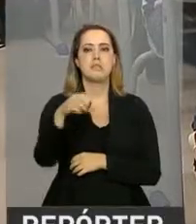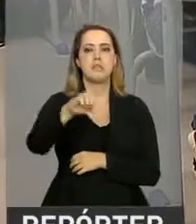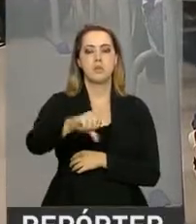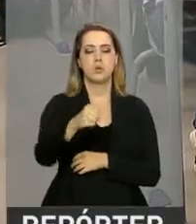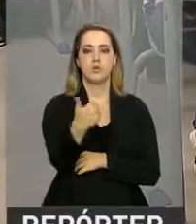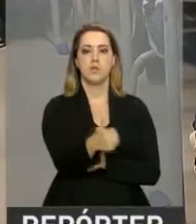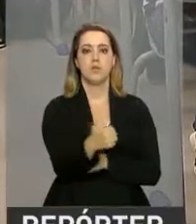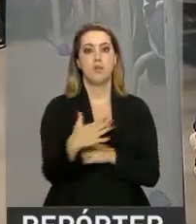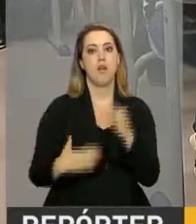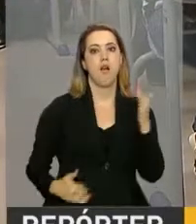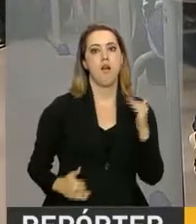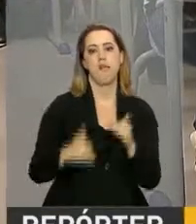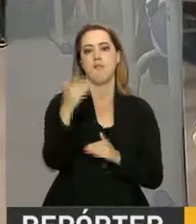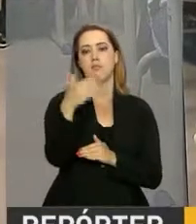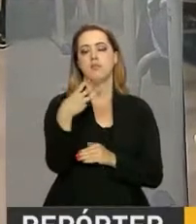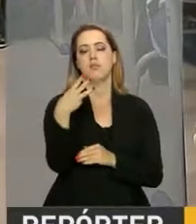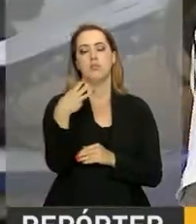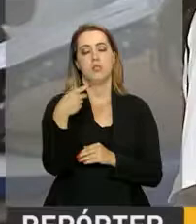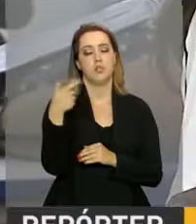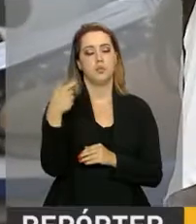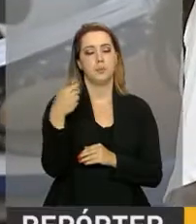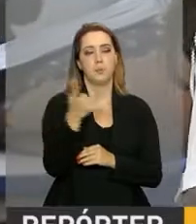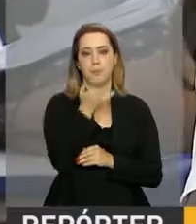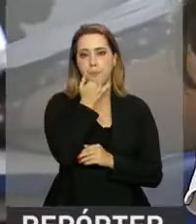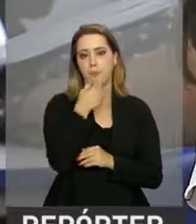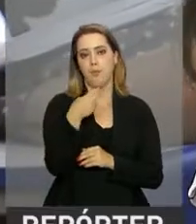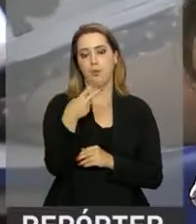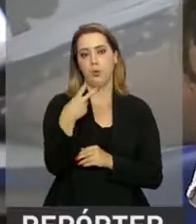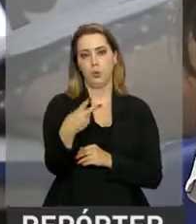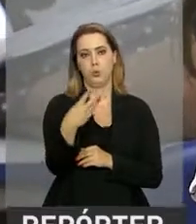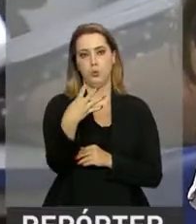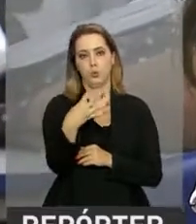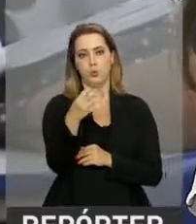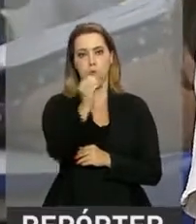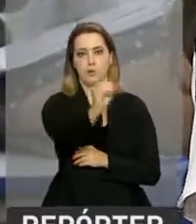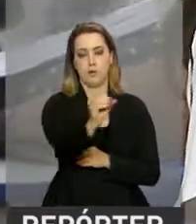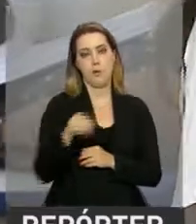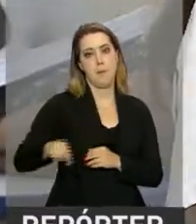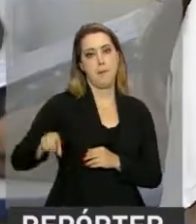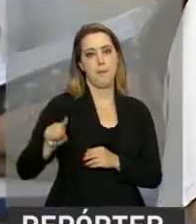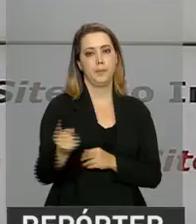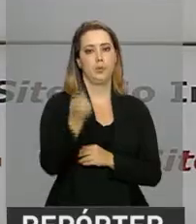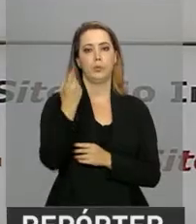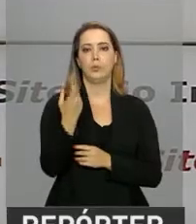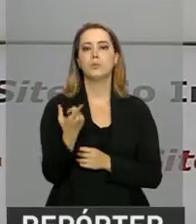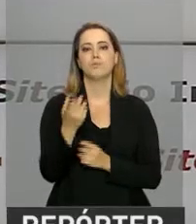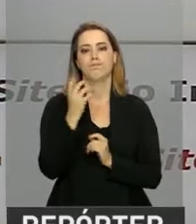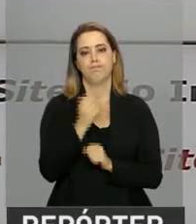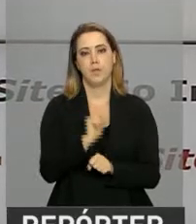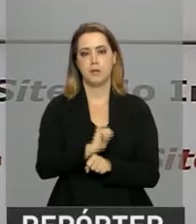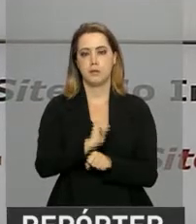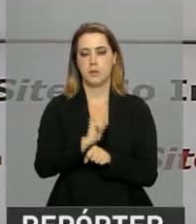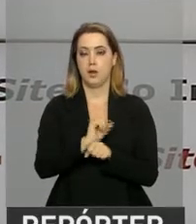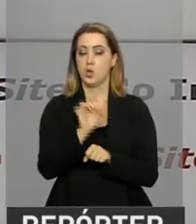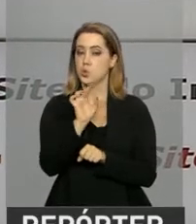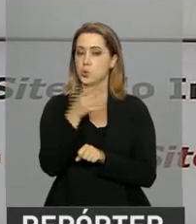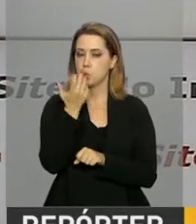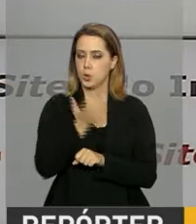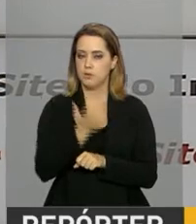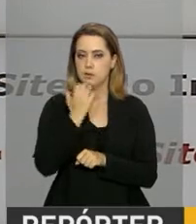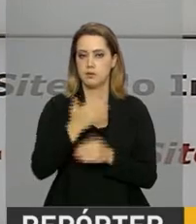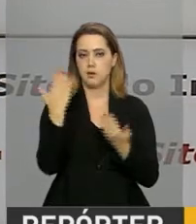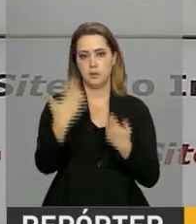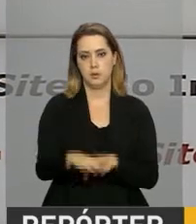para cerca de 240 mil os candidatos podem confirmar as escolas que vão deixar de realizar as provas